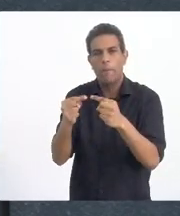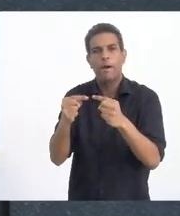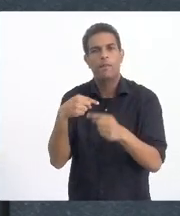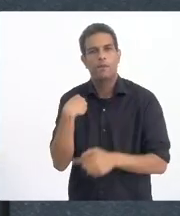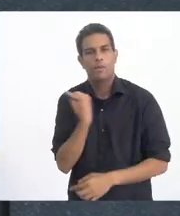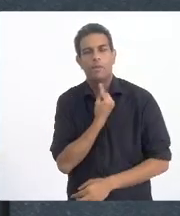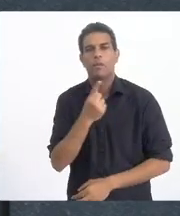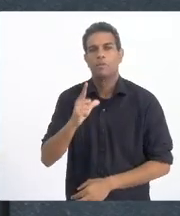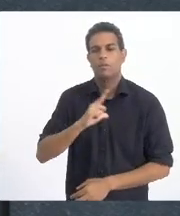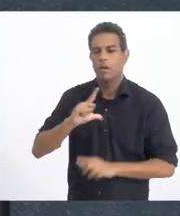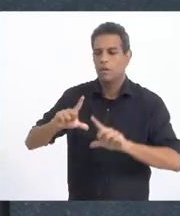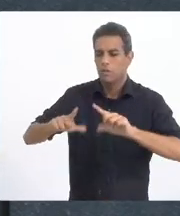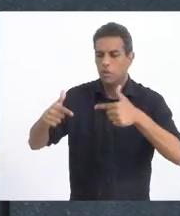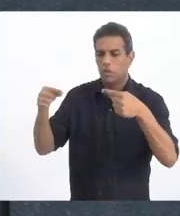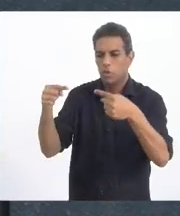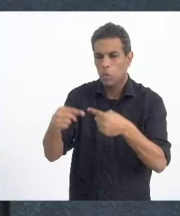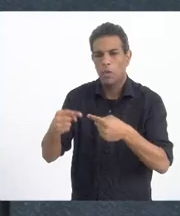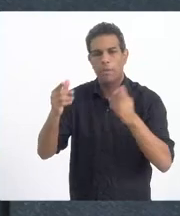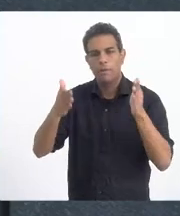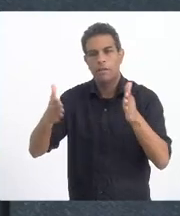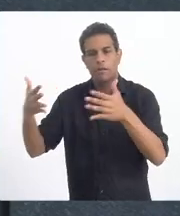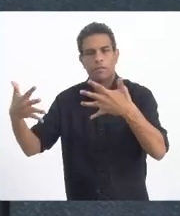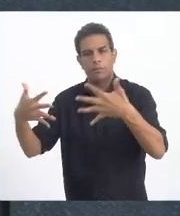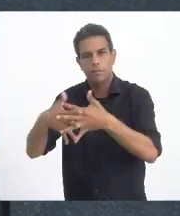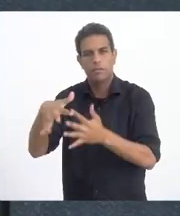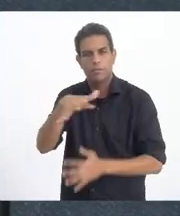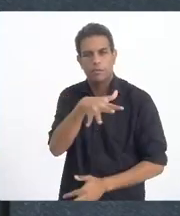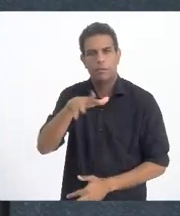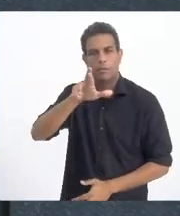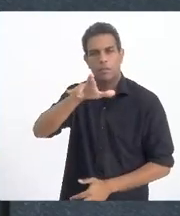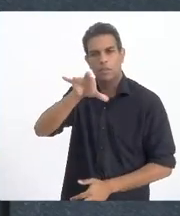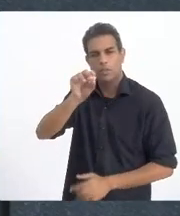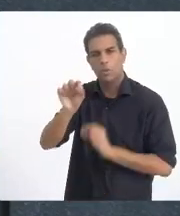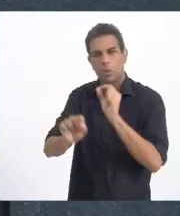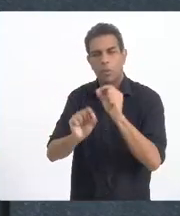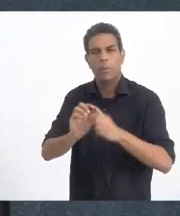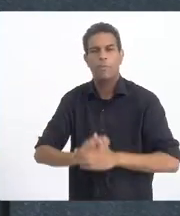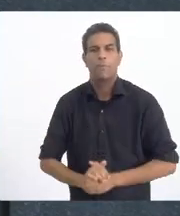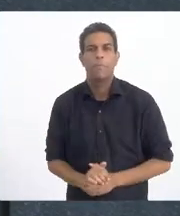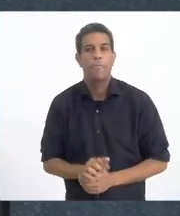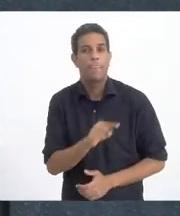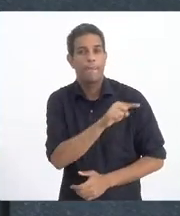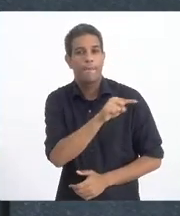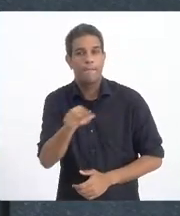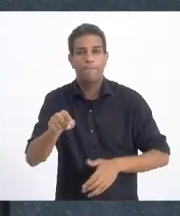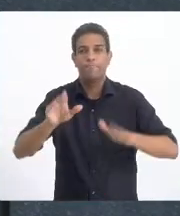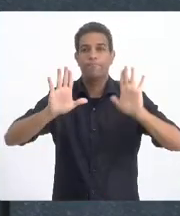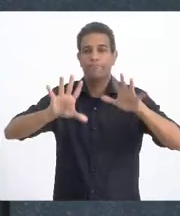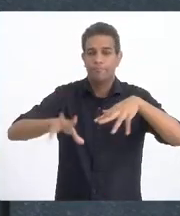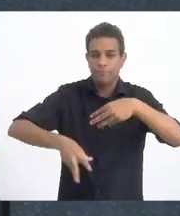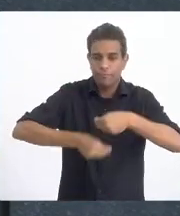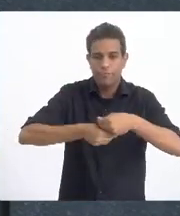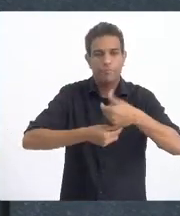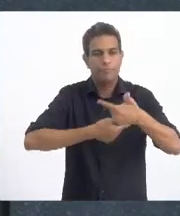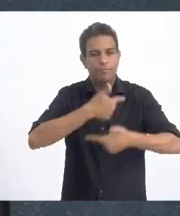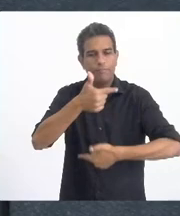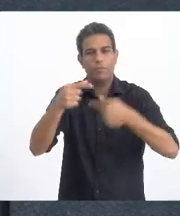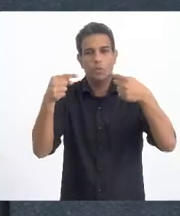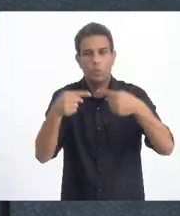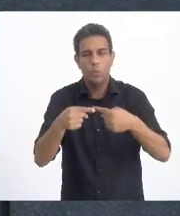temos algumas atividades de processamento, fixação de estipêndios, que são atribuições da própria corporação.